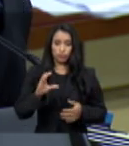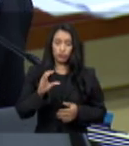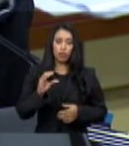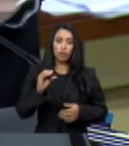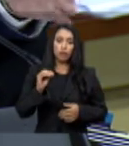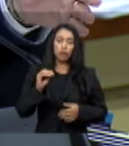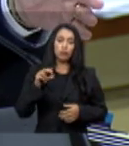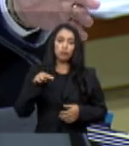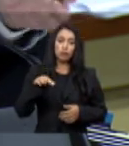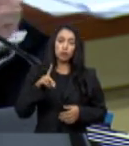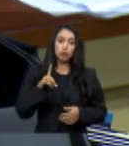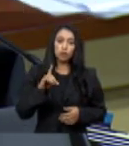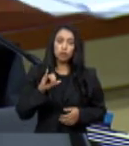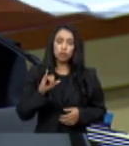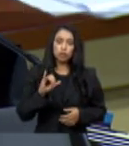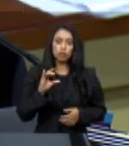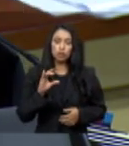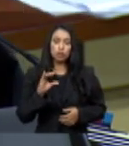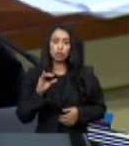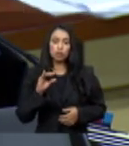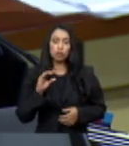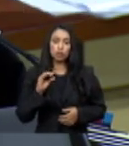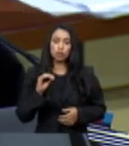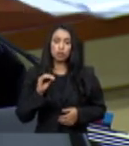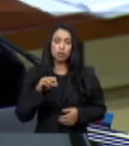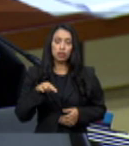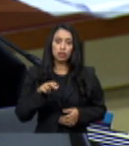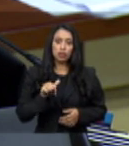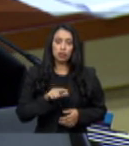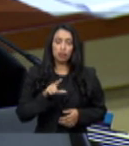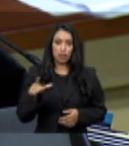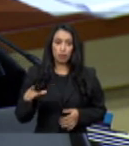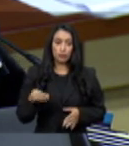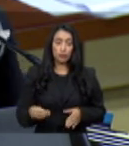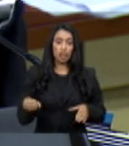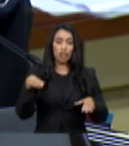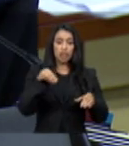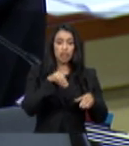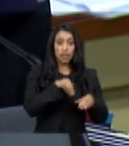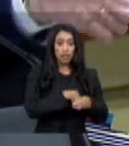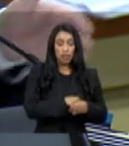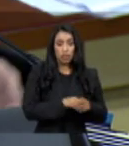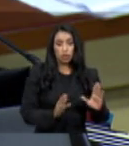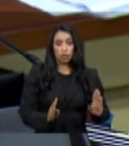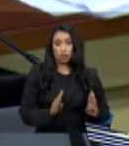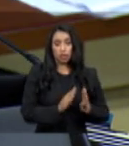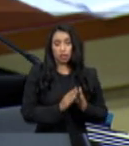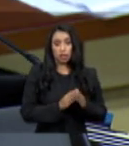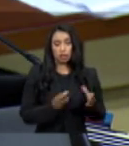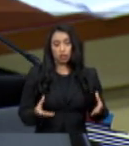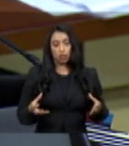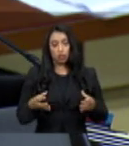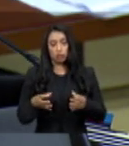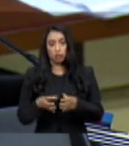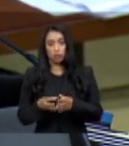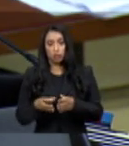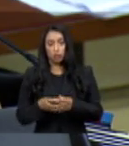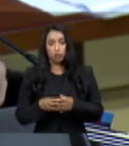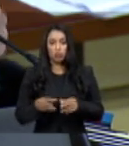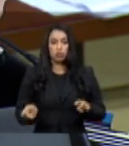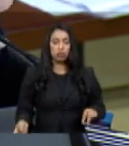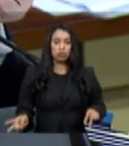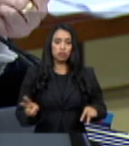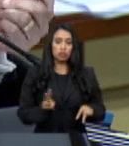a um grupo de presos em regime domiciliar a outro conjunto de